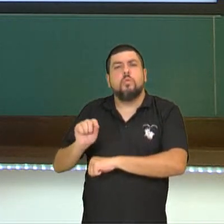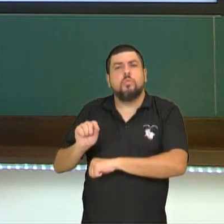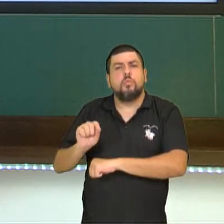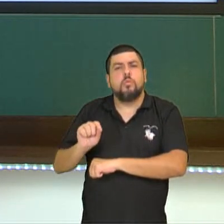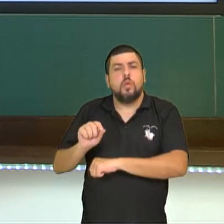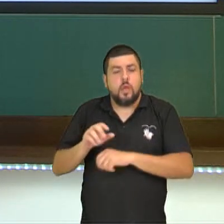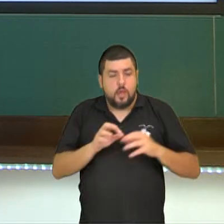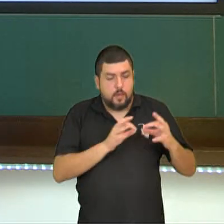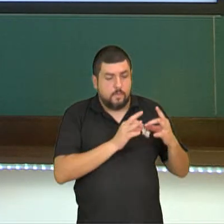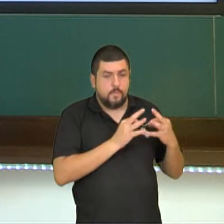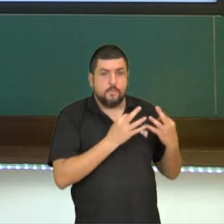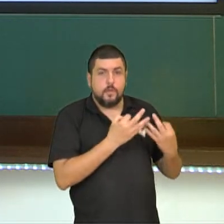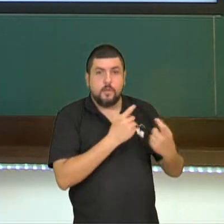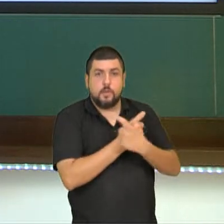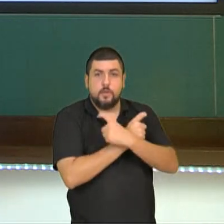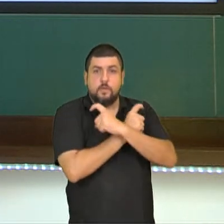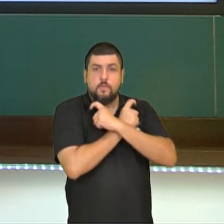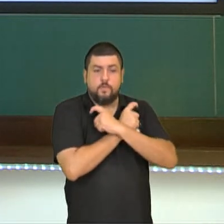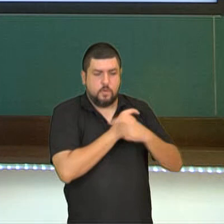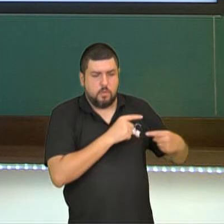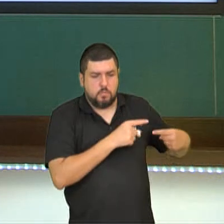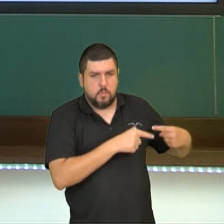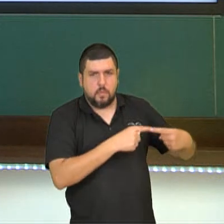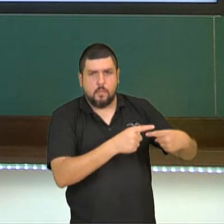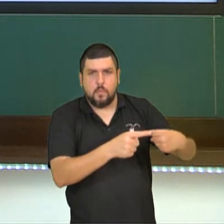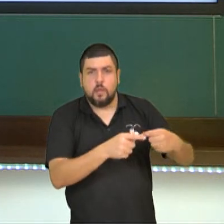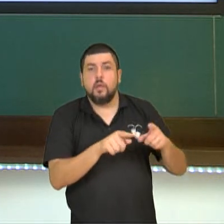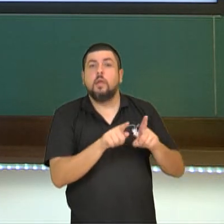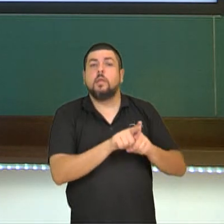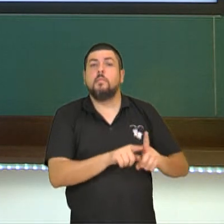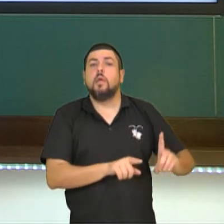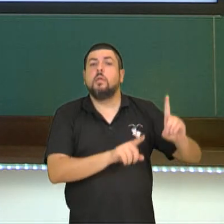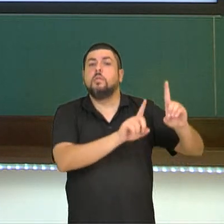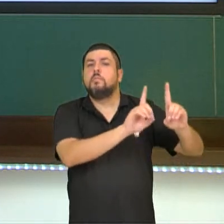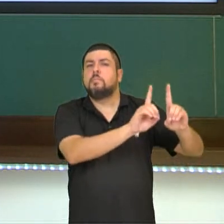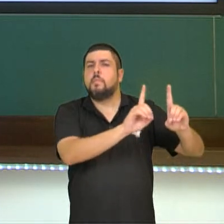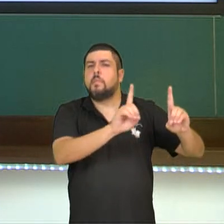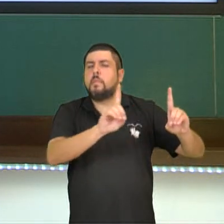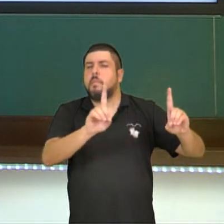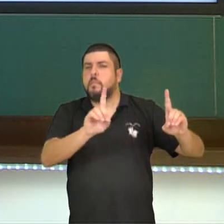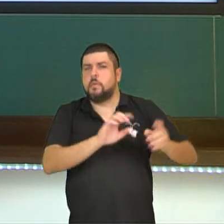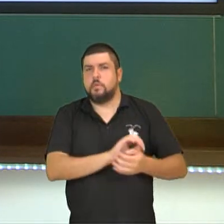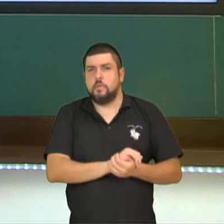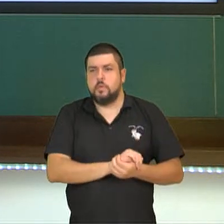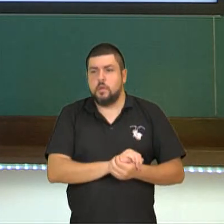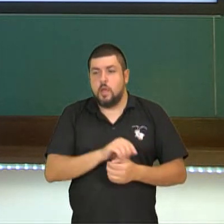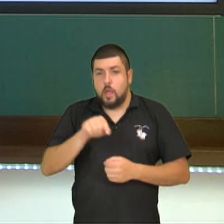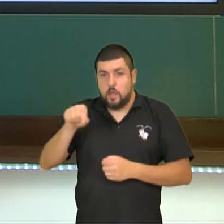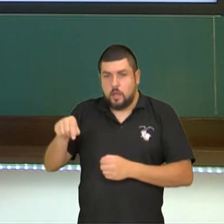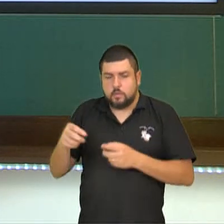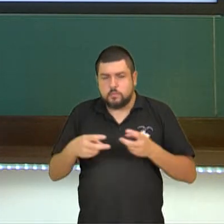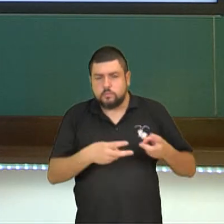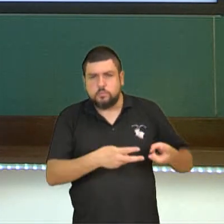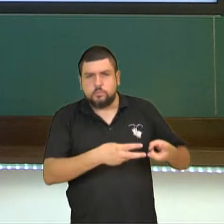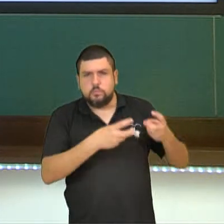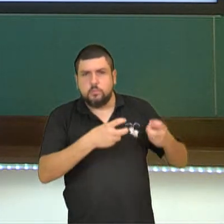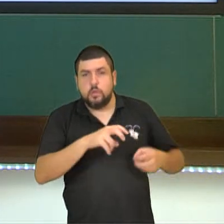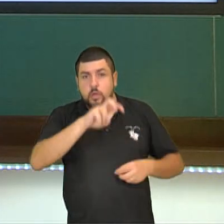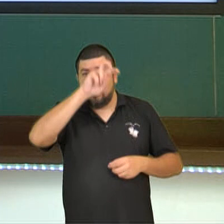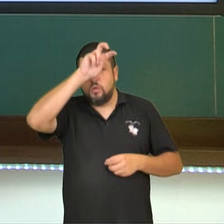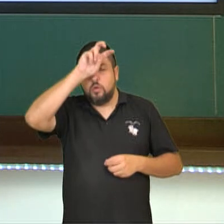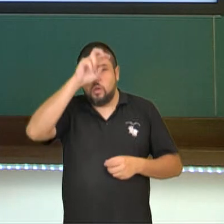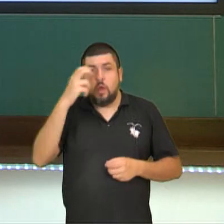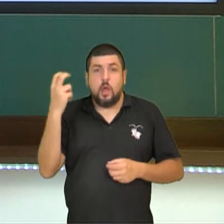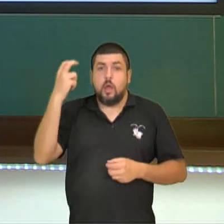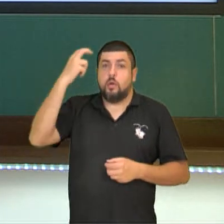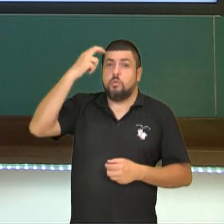faraônicas, inclusive dos deuses egípcios. Então eles se apropriaram de elementos culturais, religioso